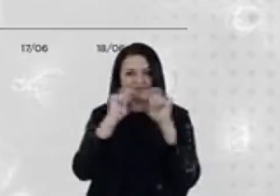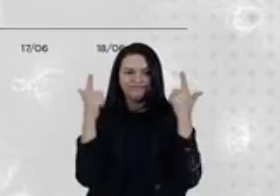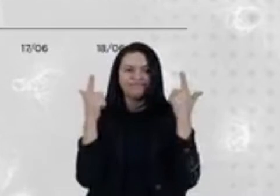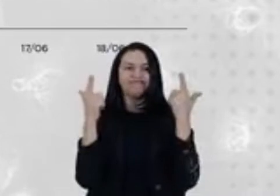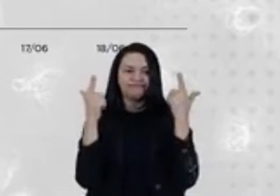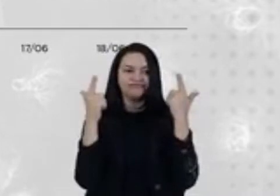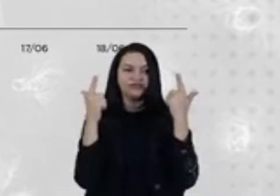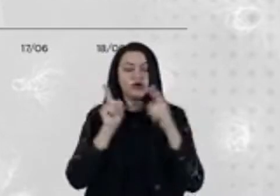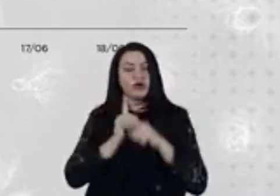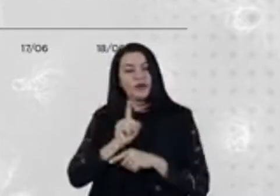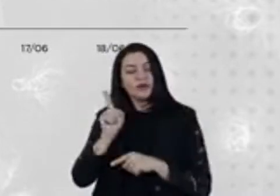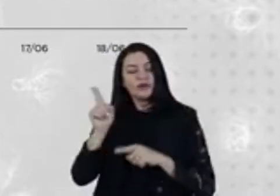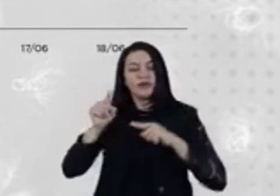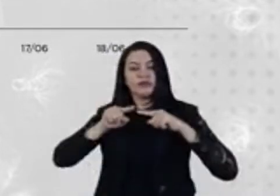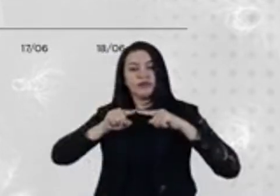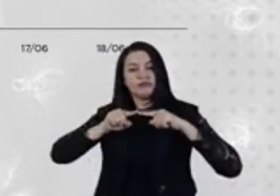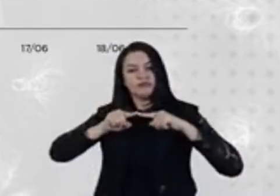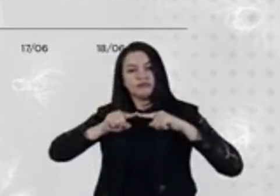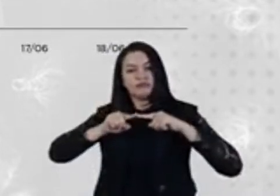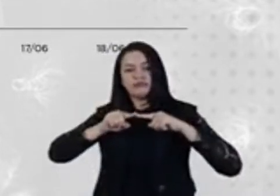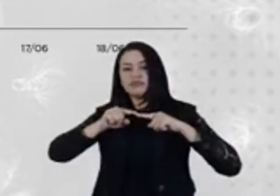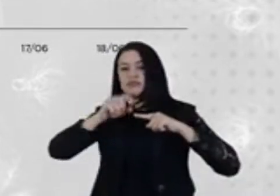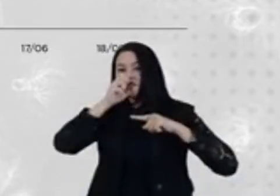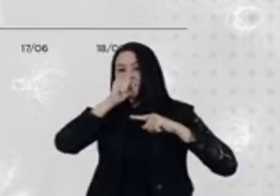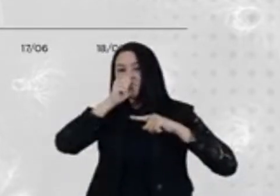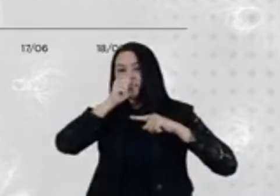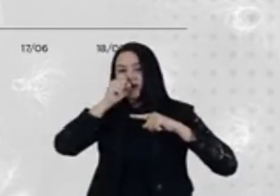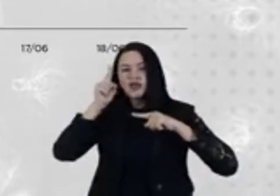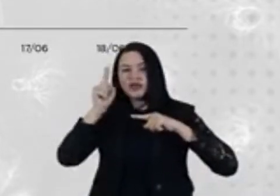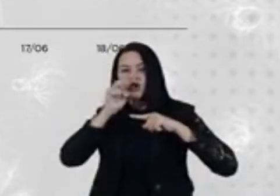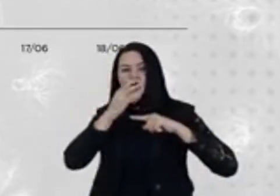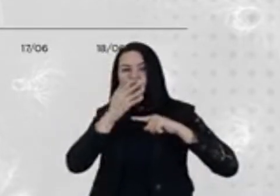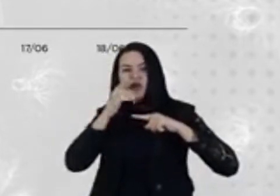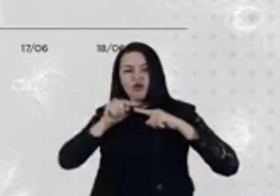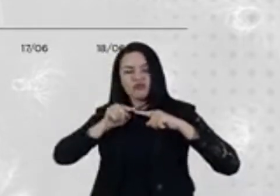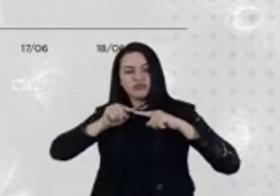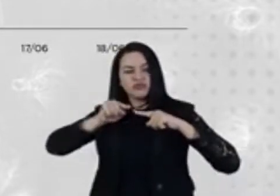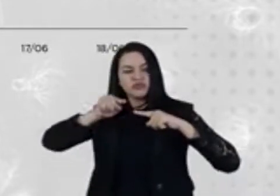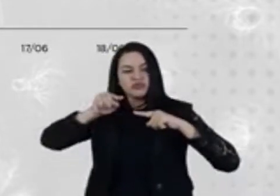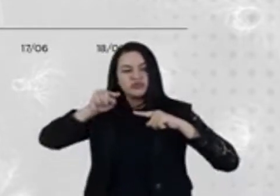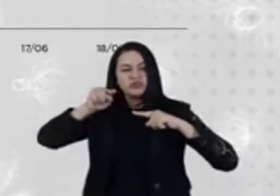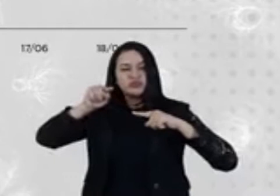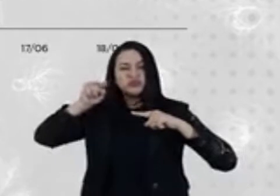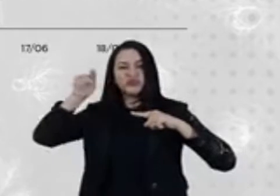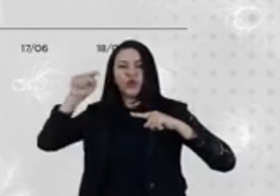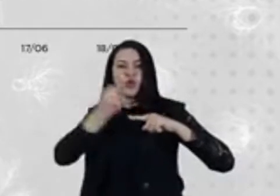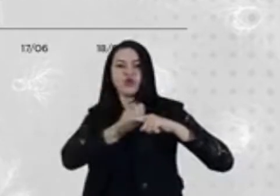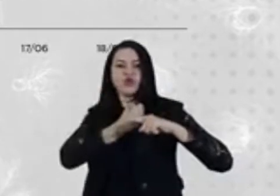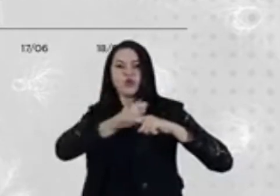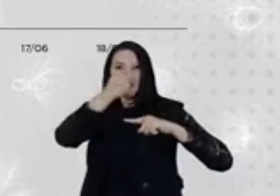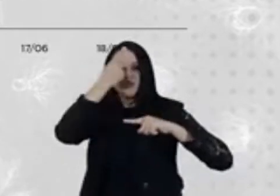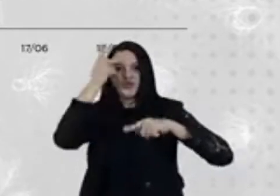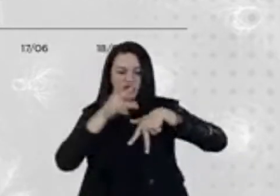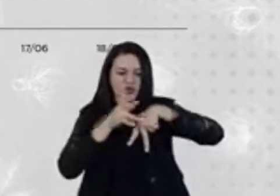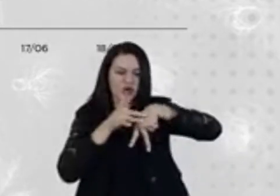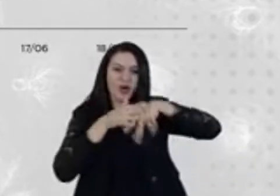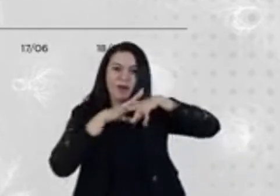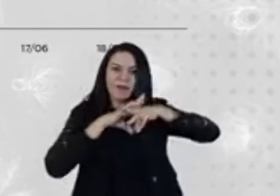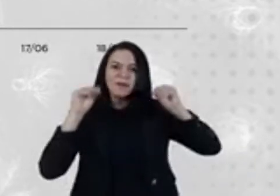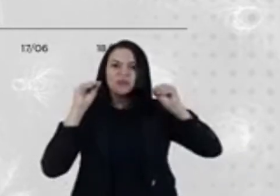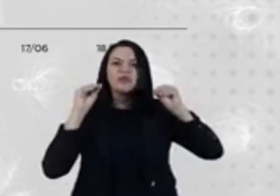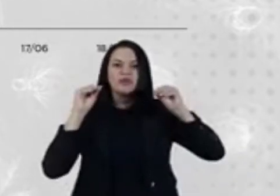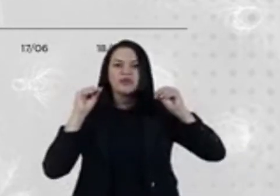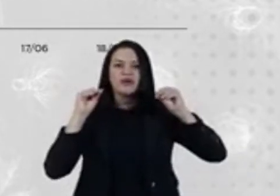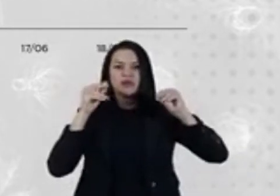doença. Nessa curva laranja, nós temos o número de pessoas curadas do coronavírus. Vejam que é uma